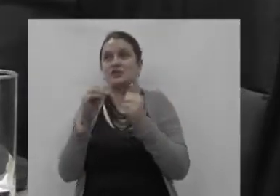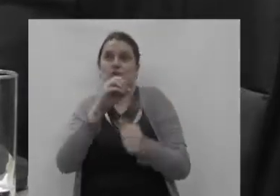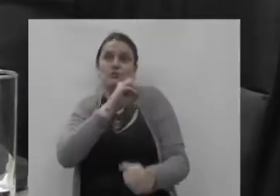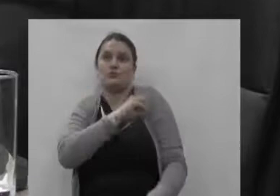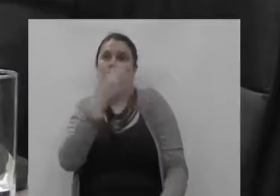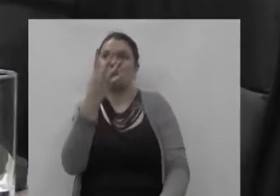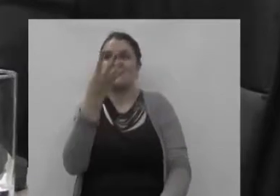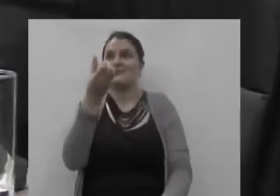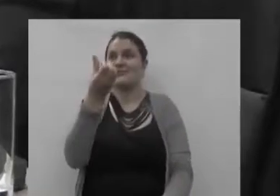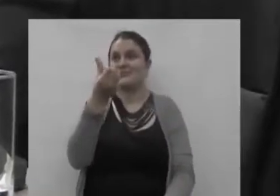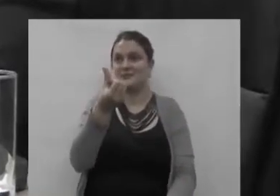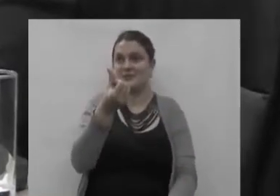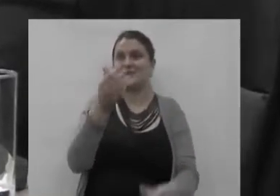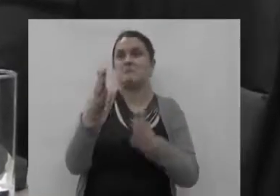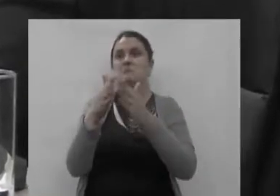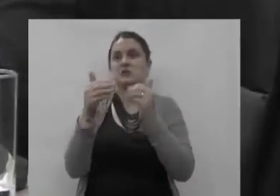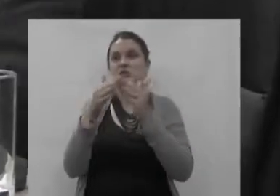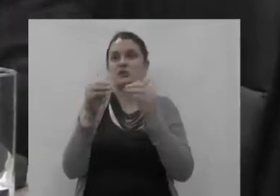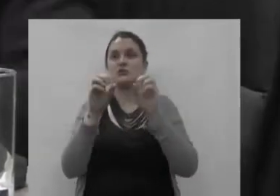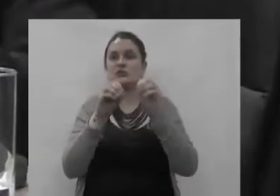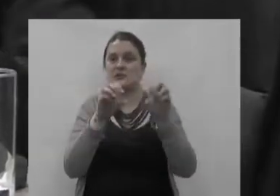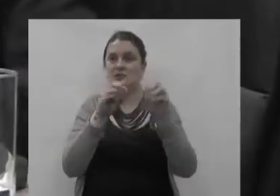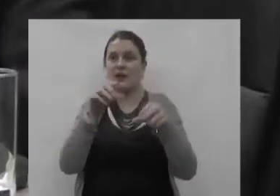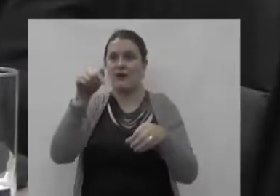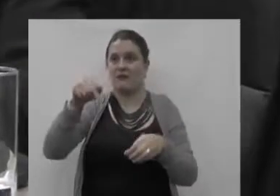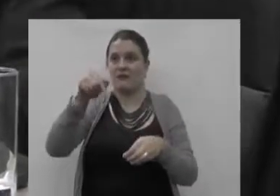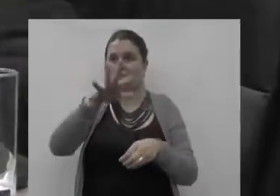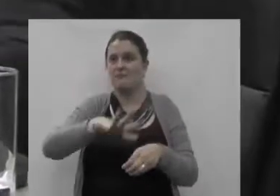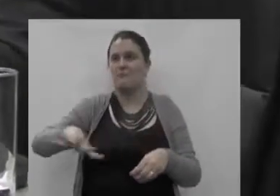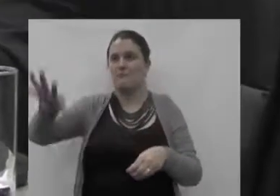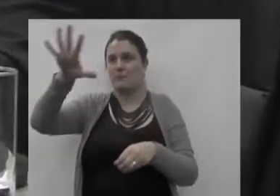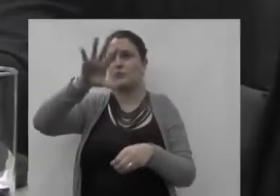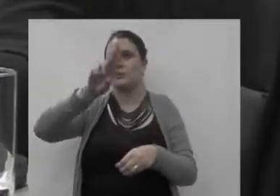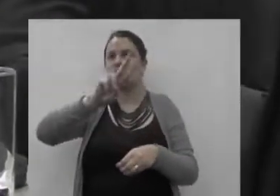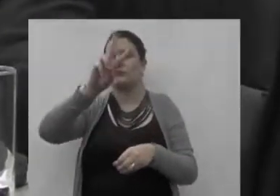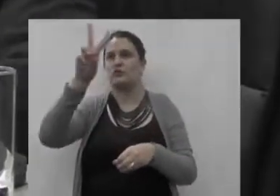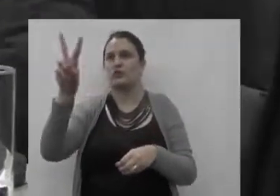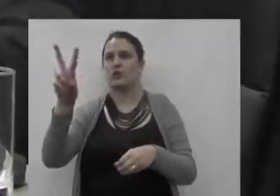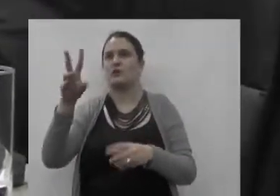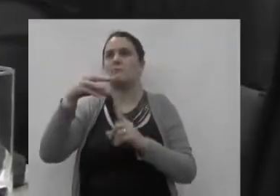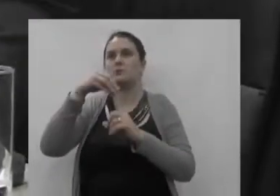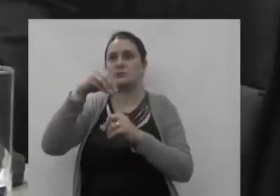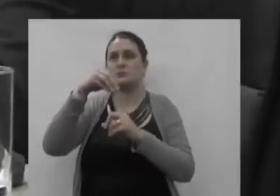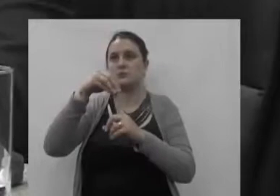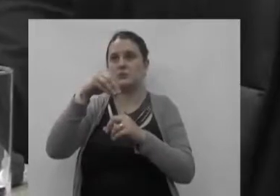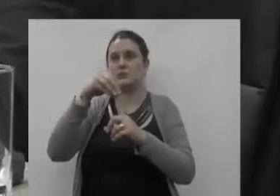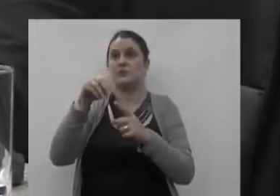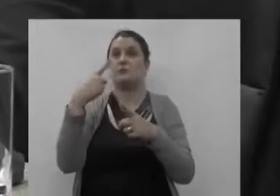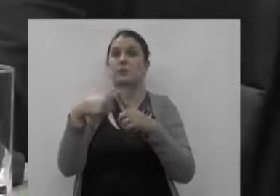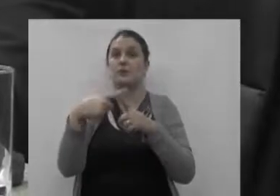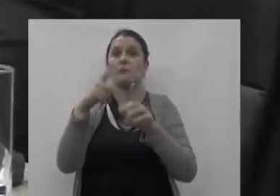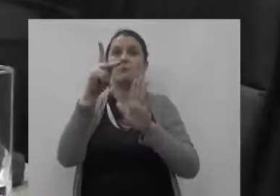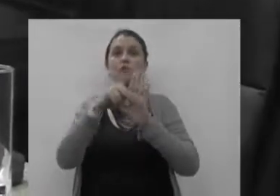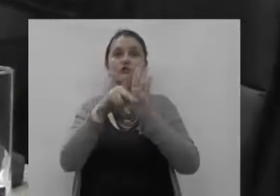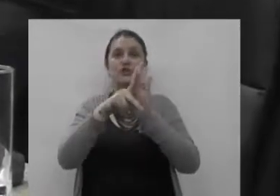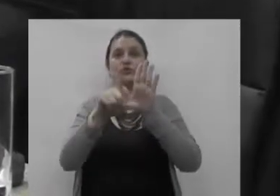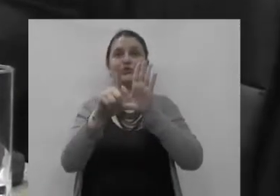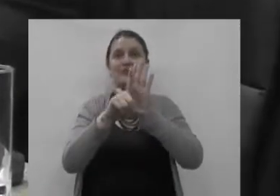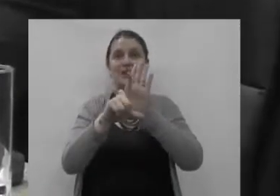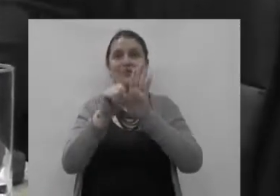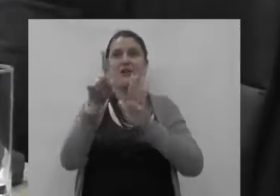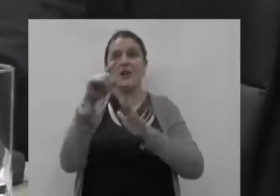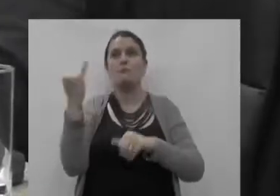46, em prol da educação da nossa região e principalmente de União da Vitória, uma vez que esse projeto